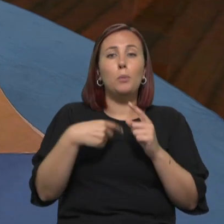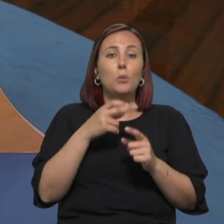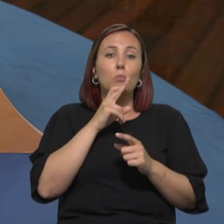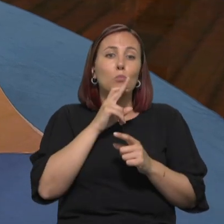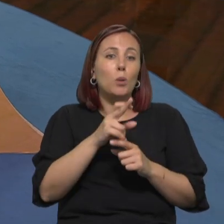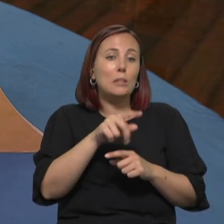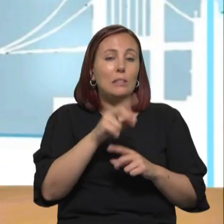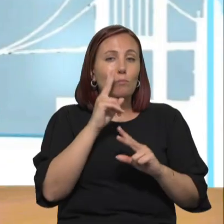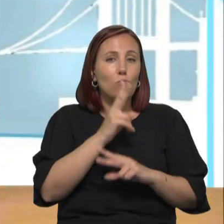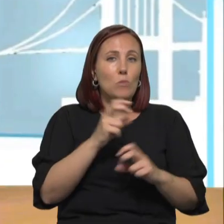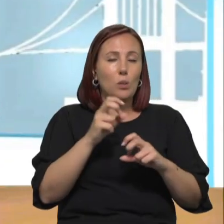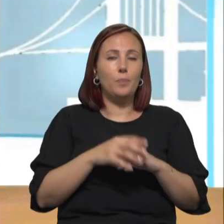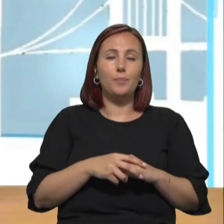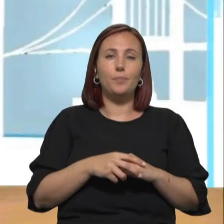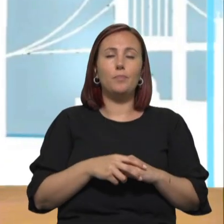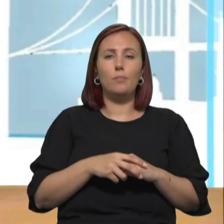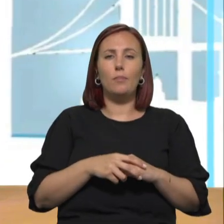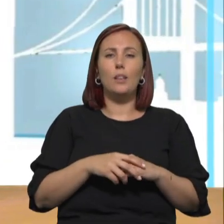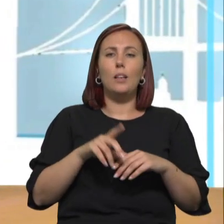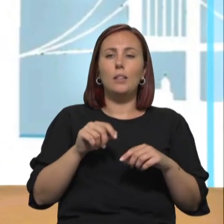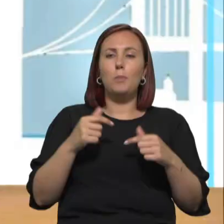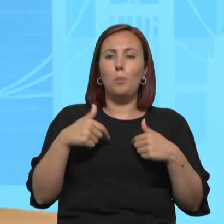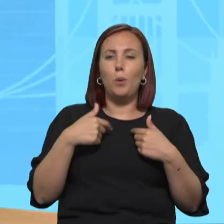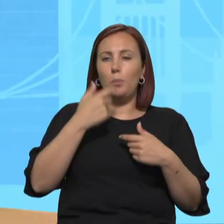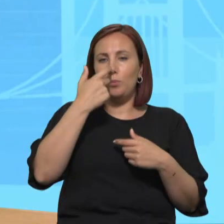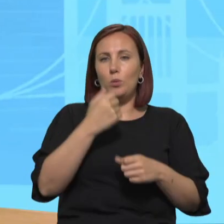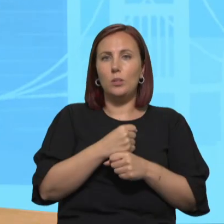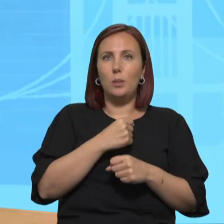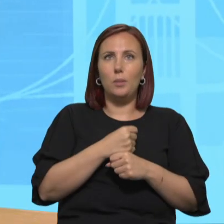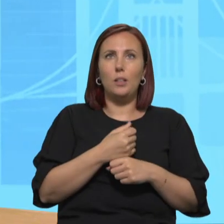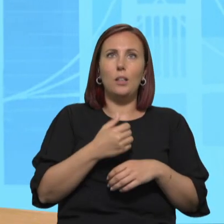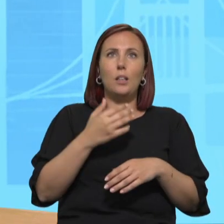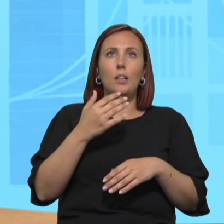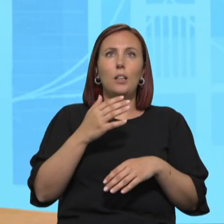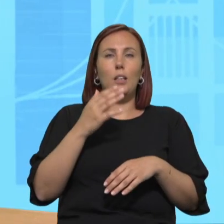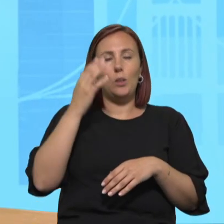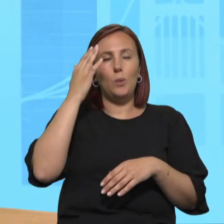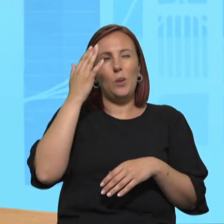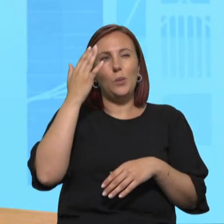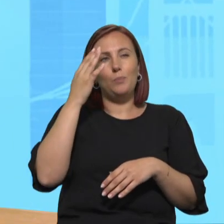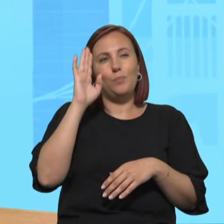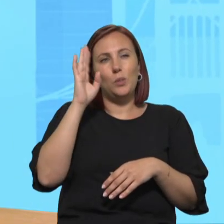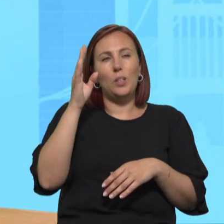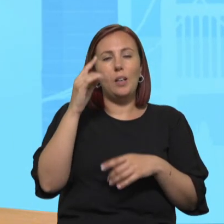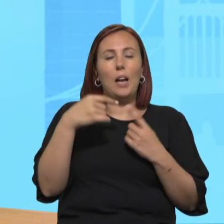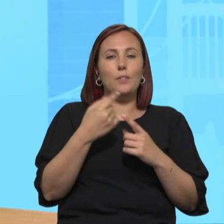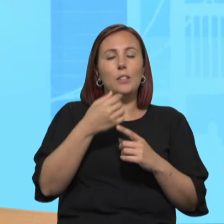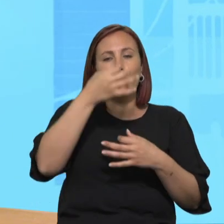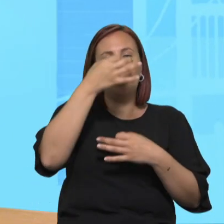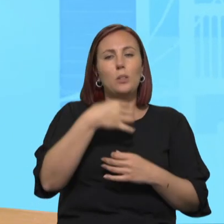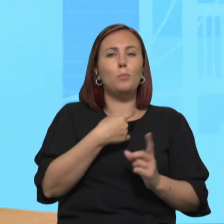resposta. É preciso também cultivar, por parte do próprio trabalhador, sei que isto às vezes é muito difícil, mas uma atitude positiva